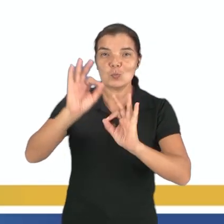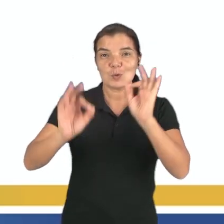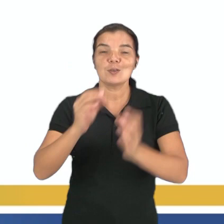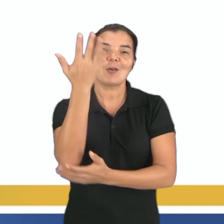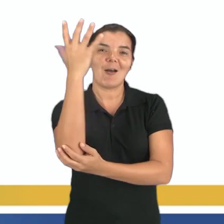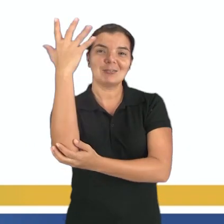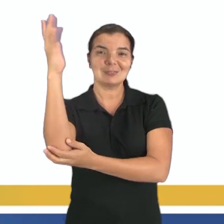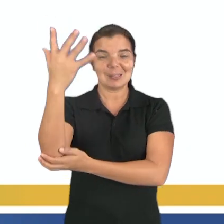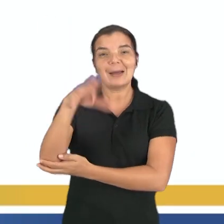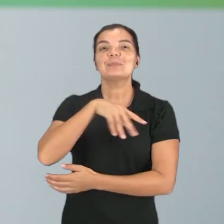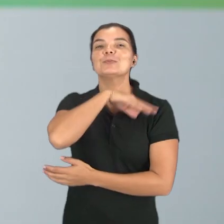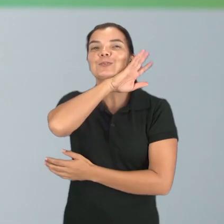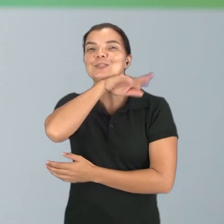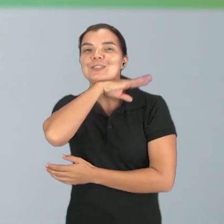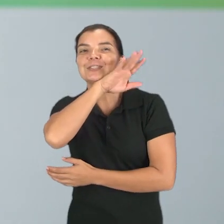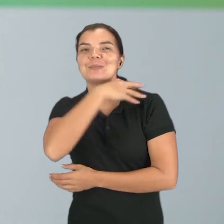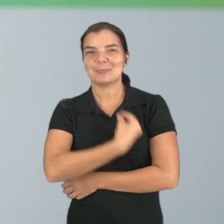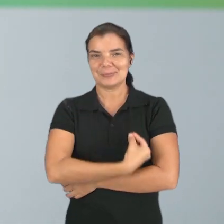seres vivos. Vamos lá?